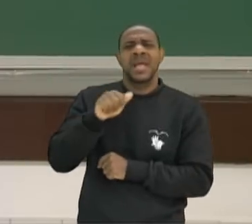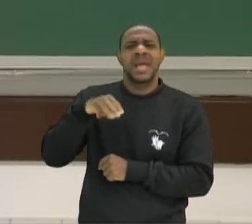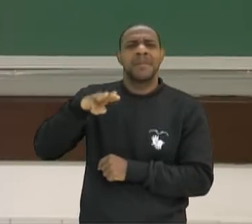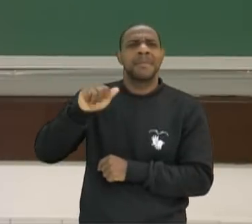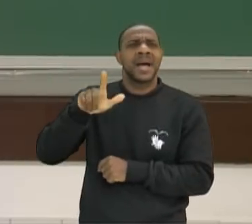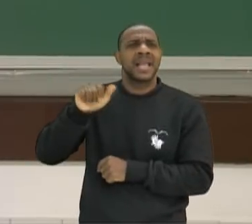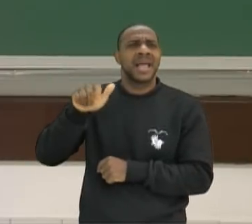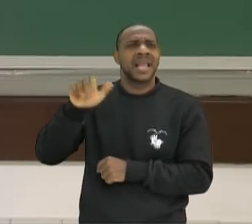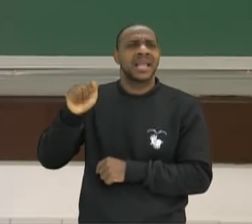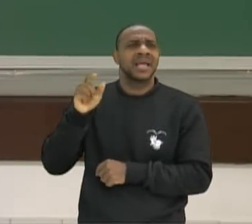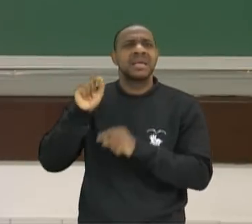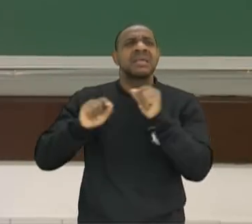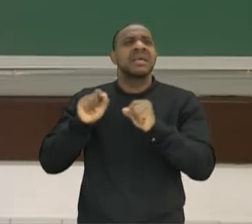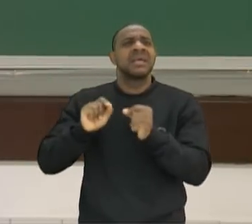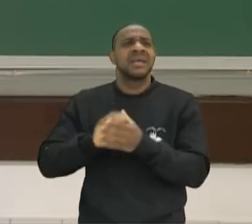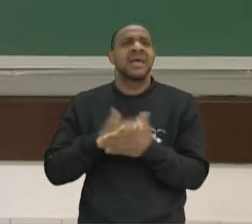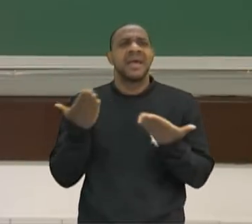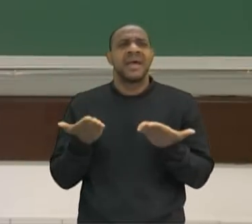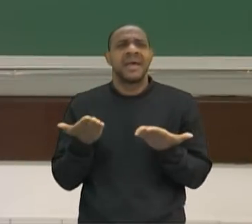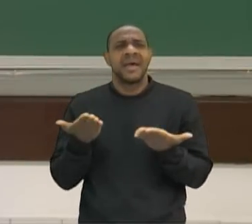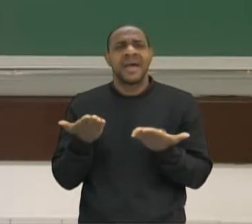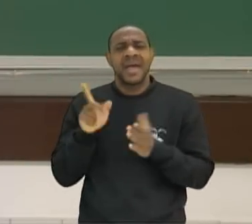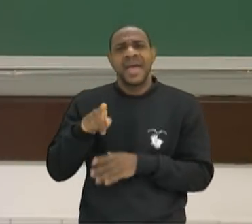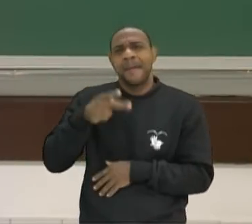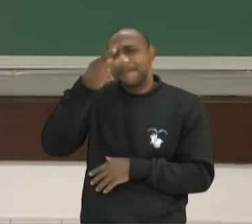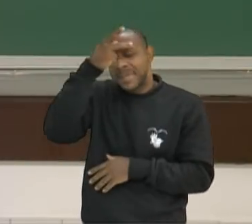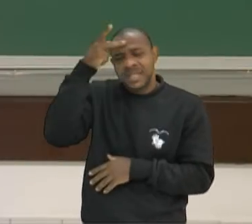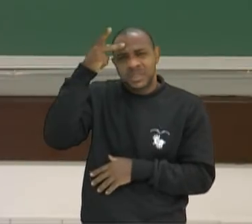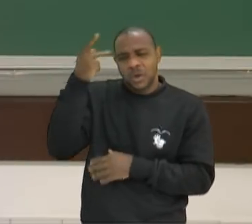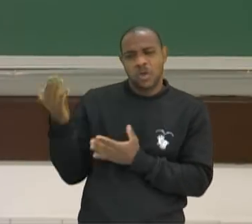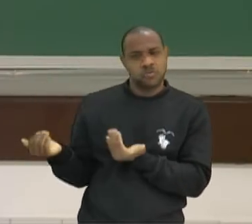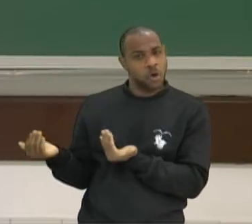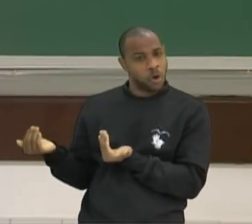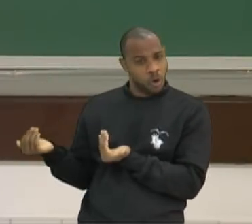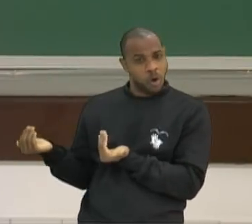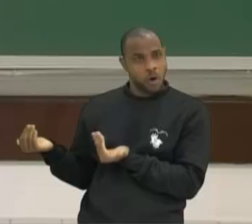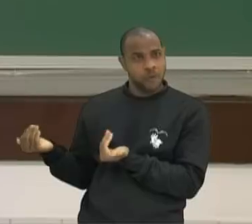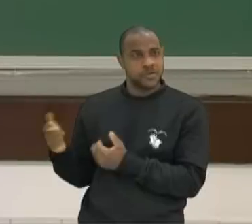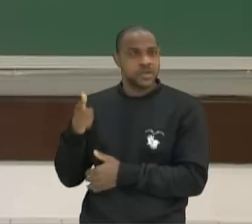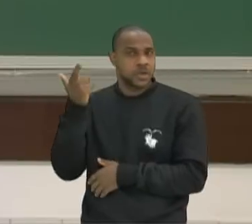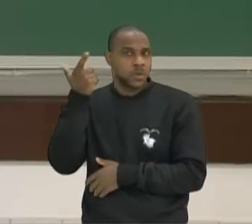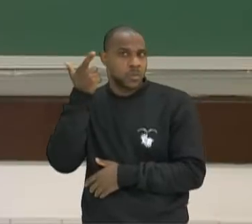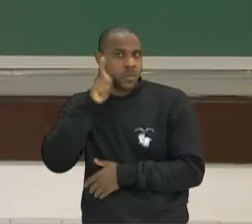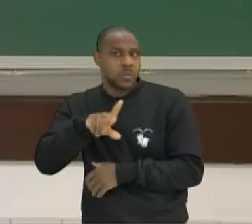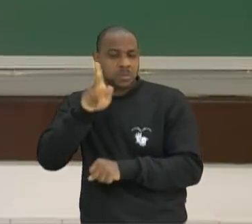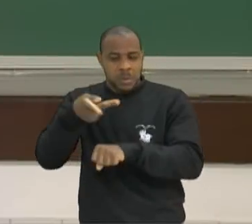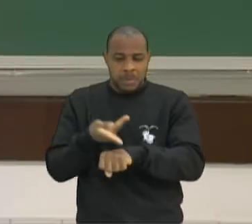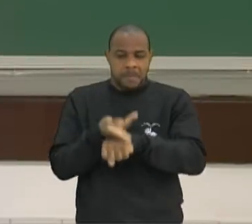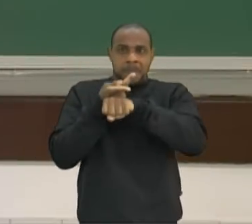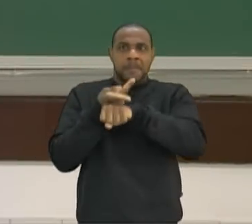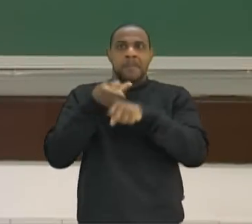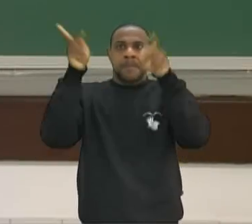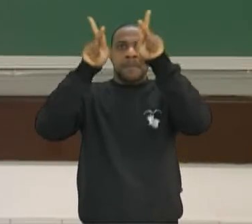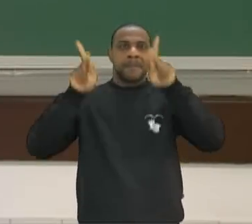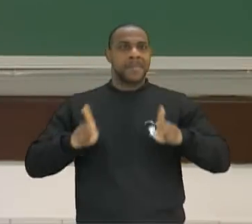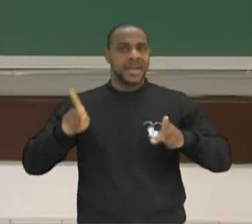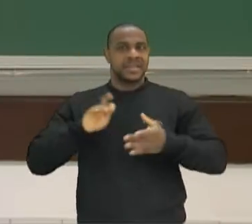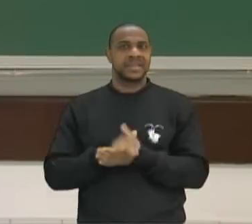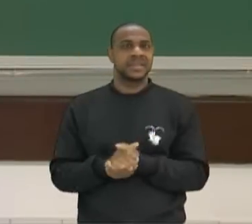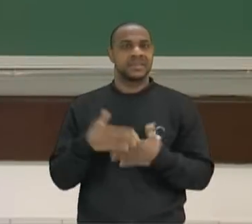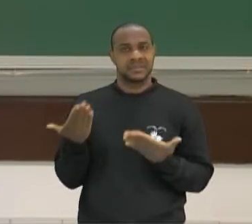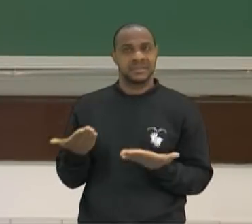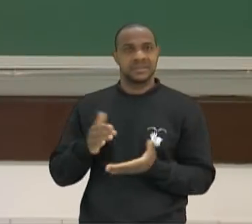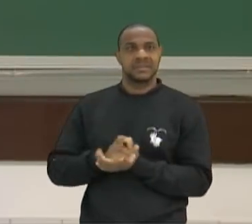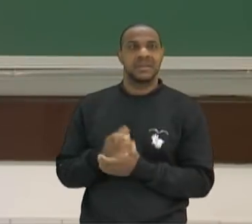Malala? Foi, vamos dizer assim, a pessoa mais jovem a ganhar o Prêmio Nobel da Paz, né? Ela é